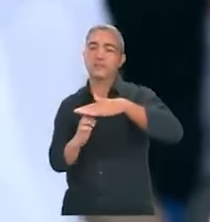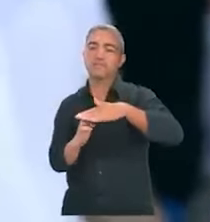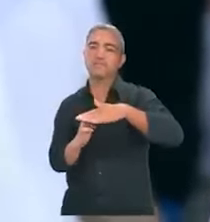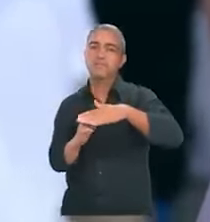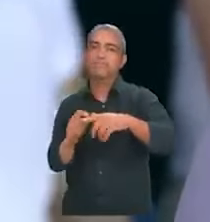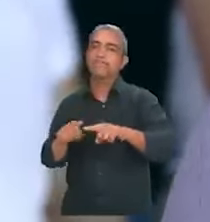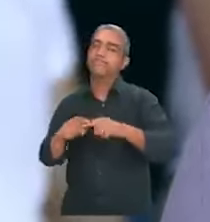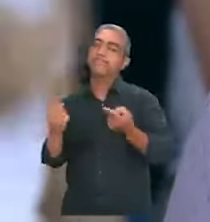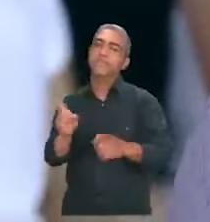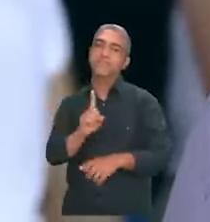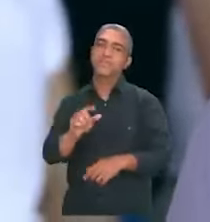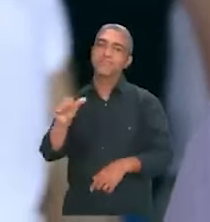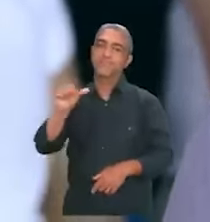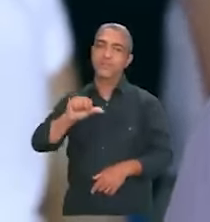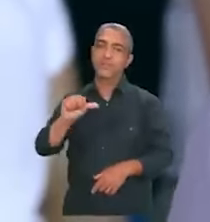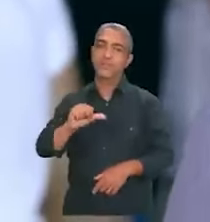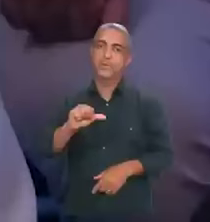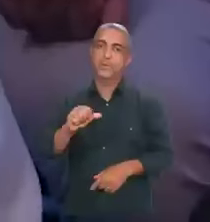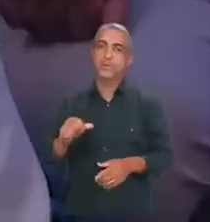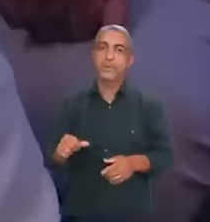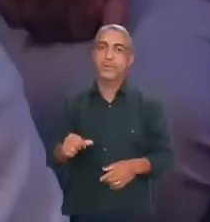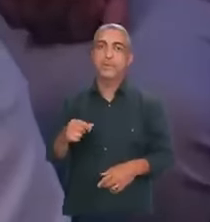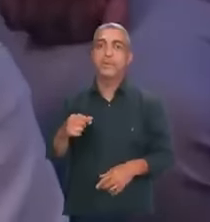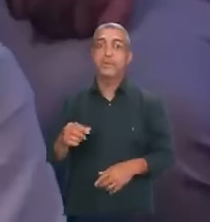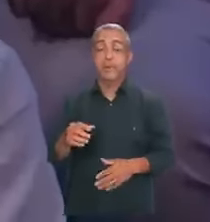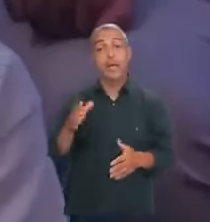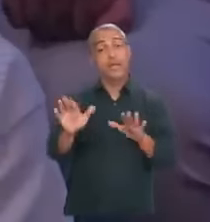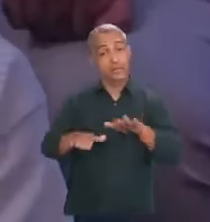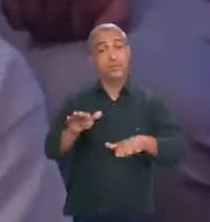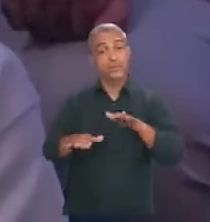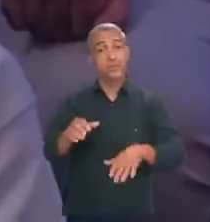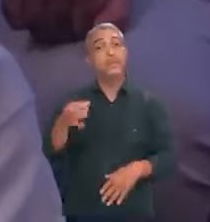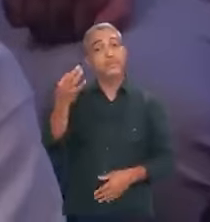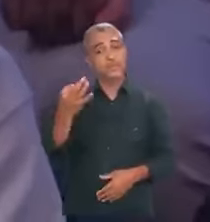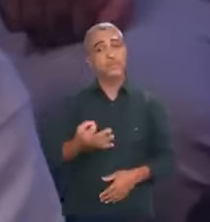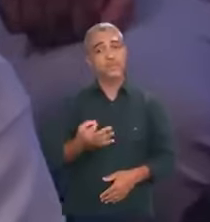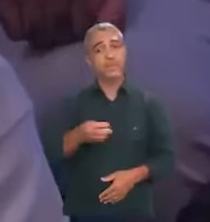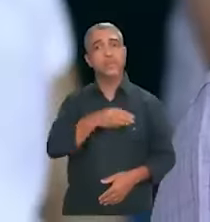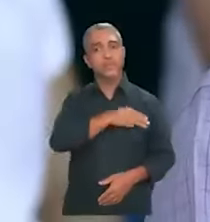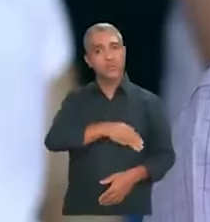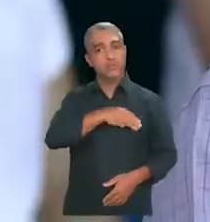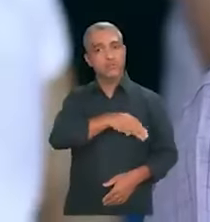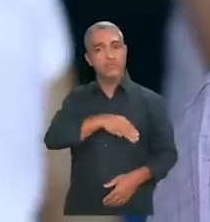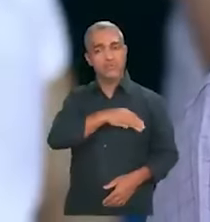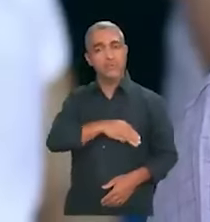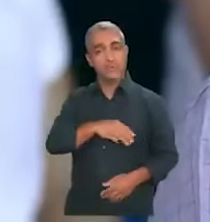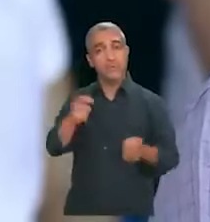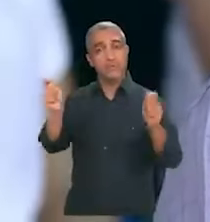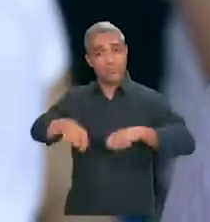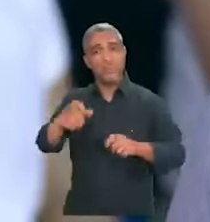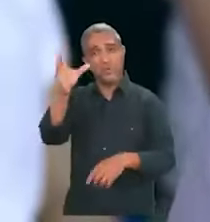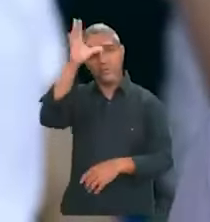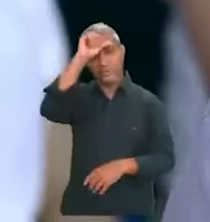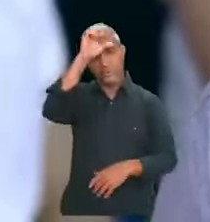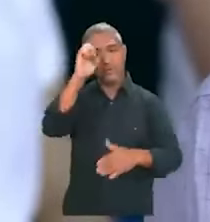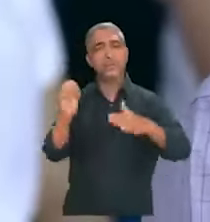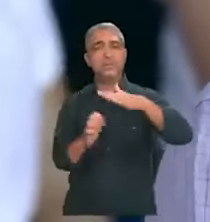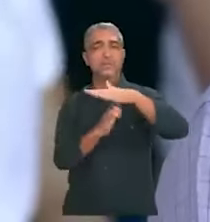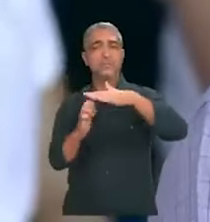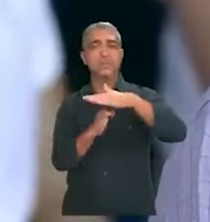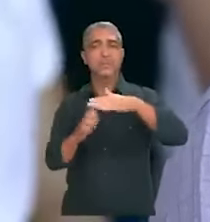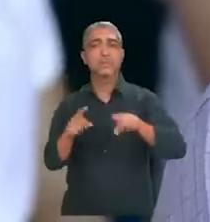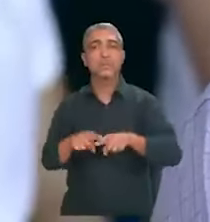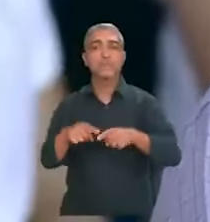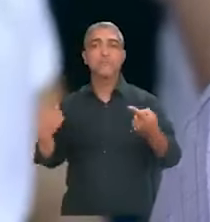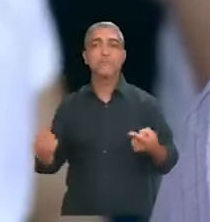Às vezes dá certo, porque missionário é pioneiro, empreendedor às vezes. Mas muito melhor seria olhar para o resto